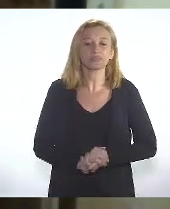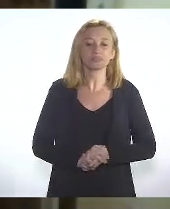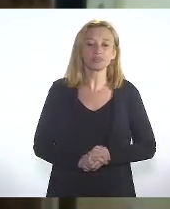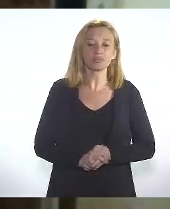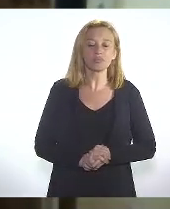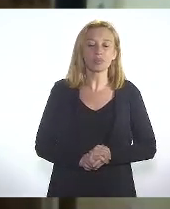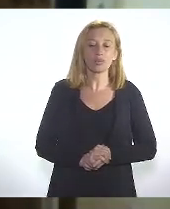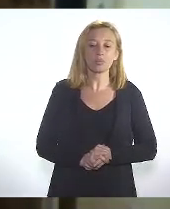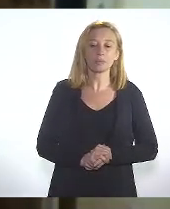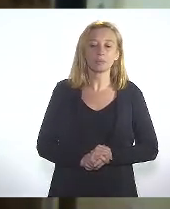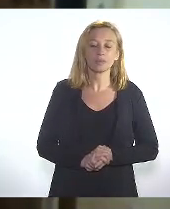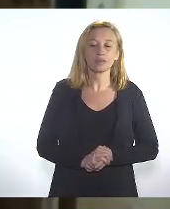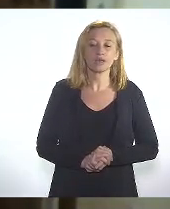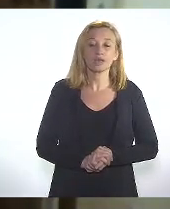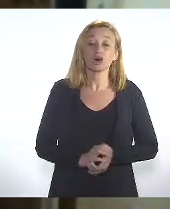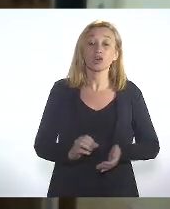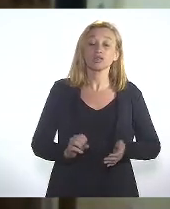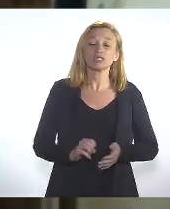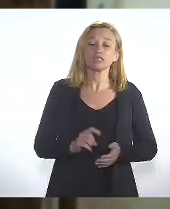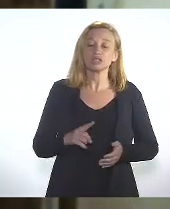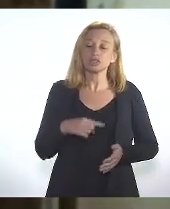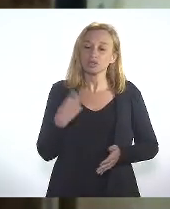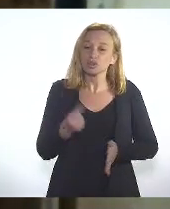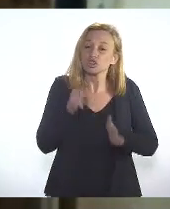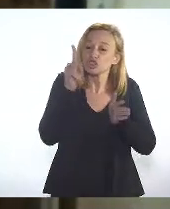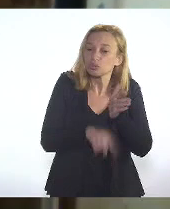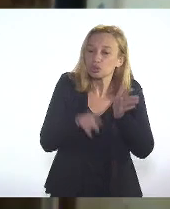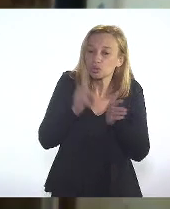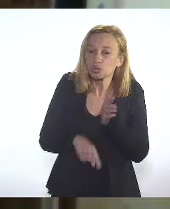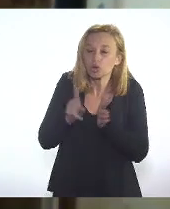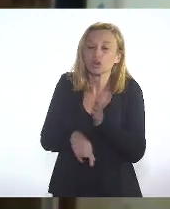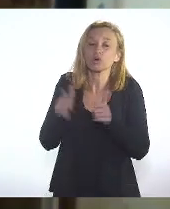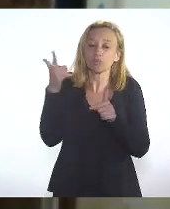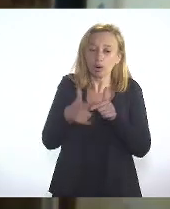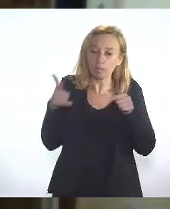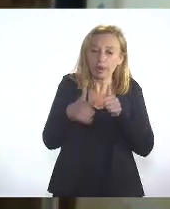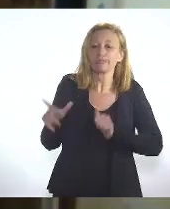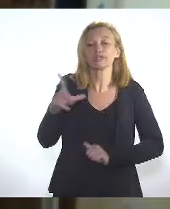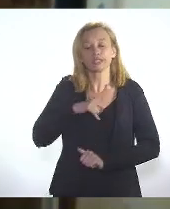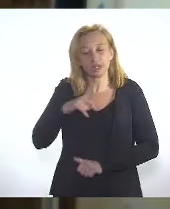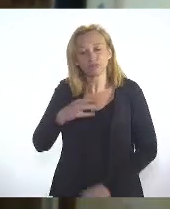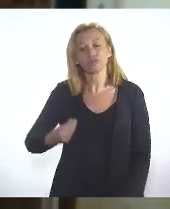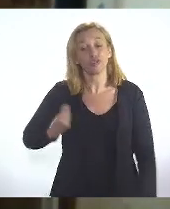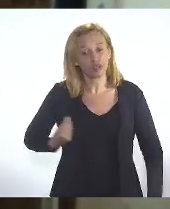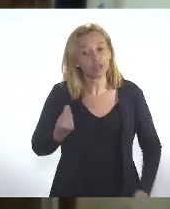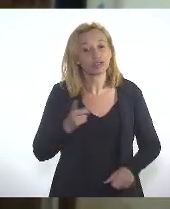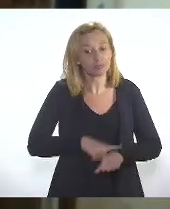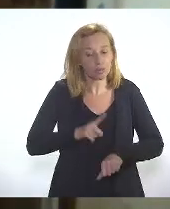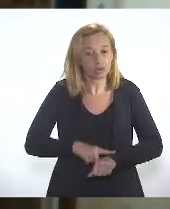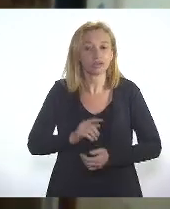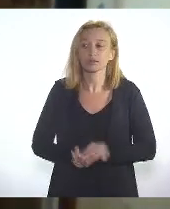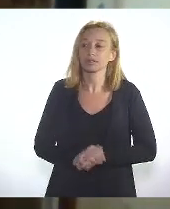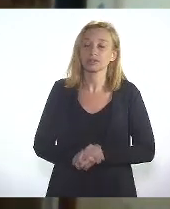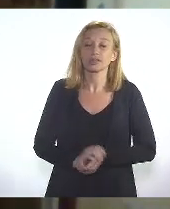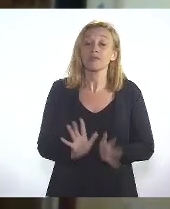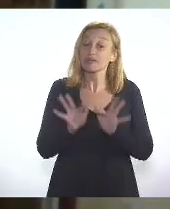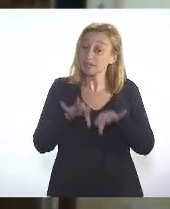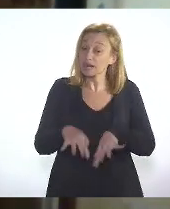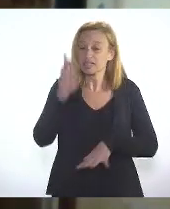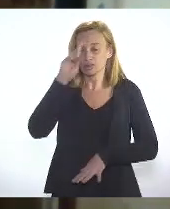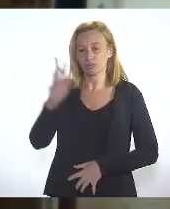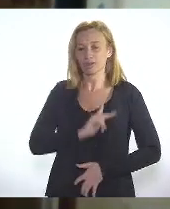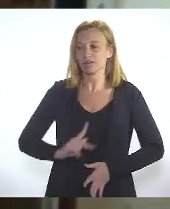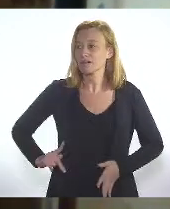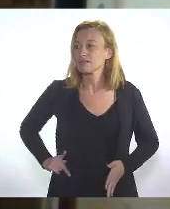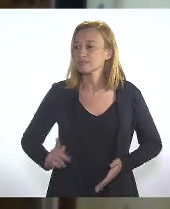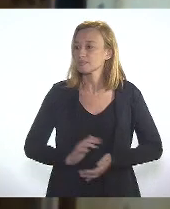de minorar a gravidade do problema que nós estamos vivendo. E, para terminar, senhora